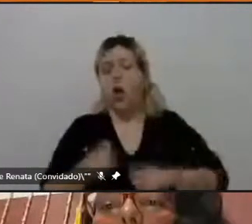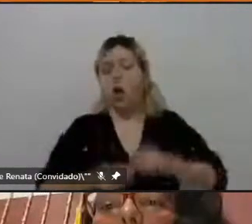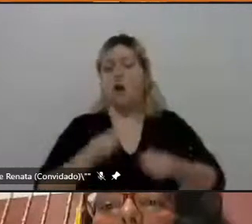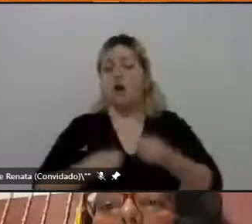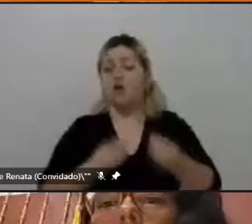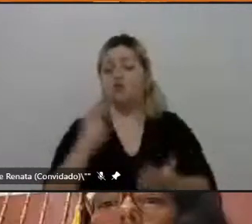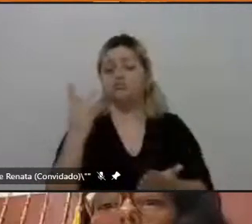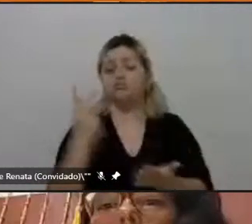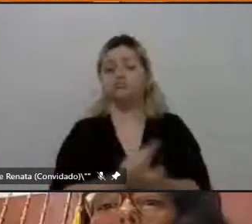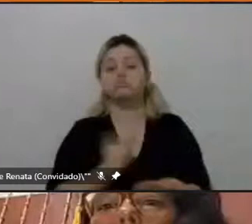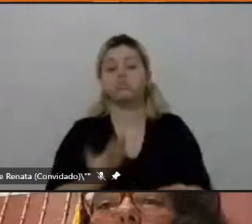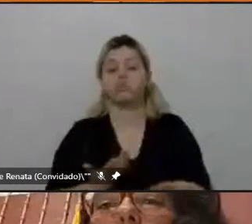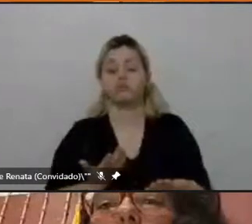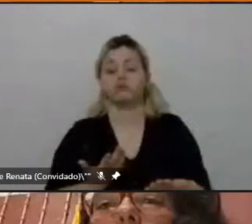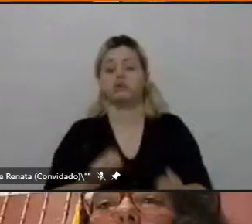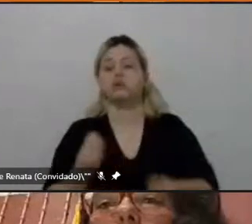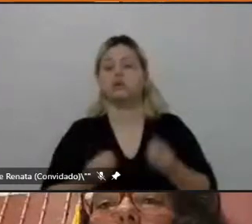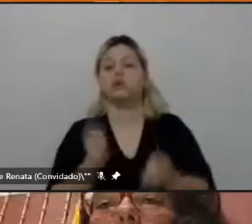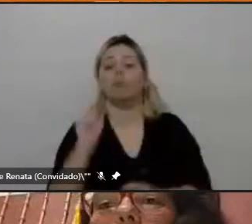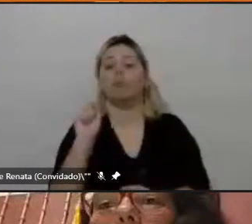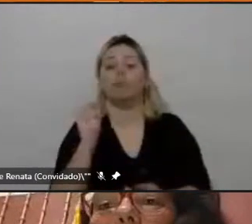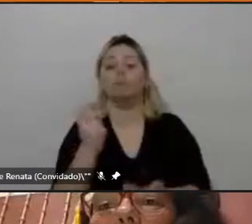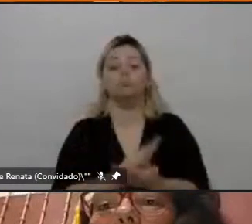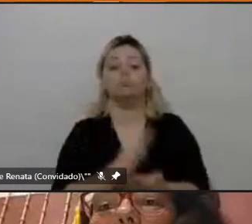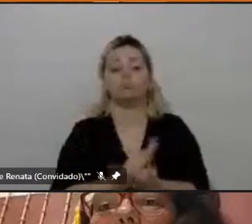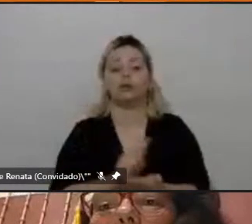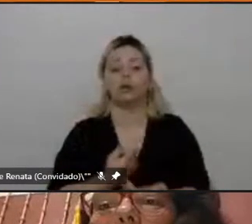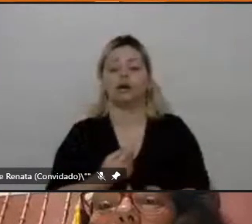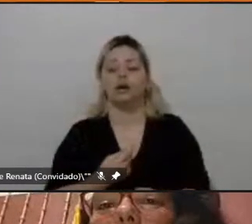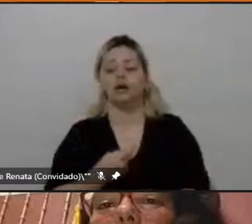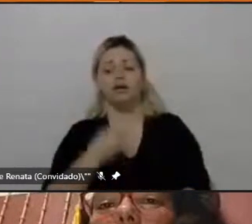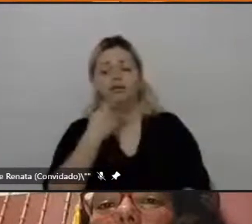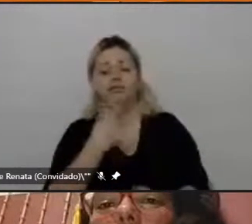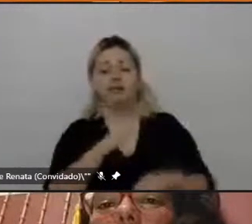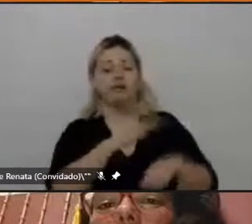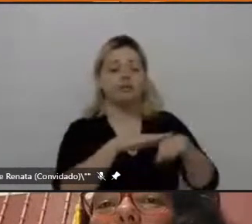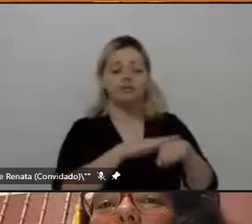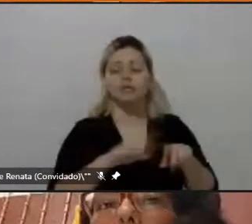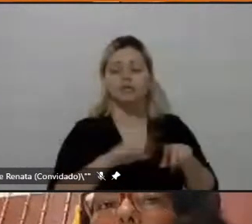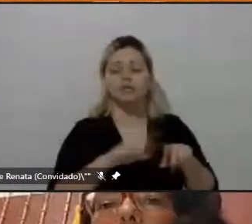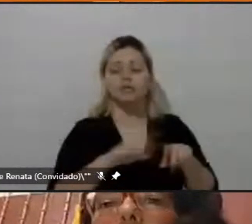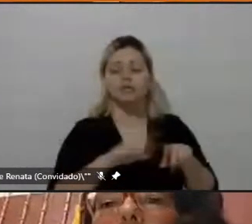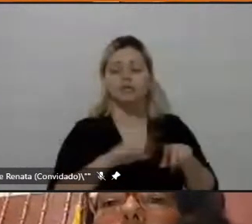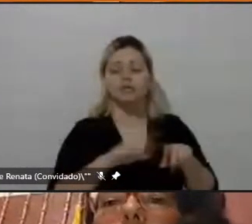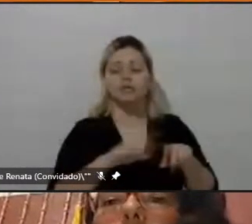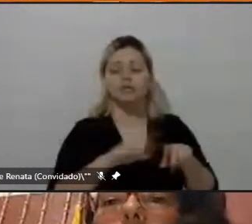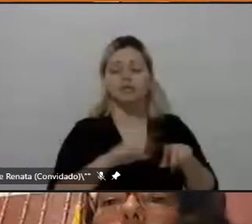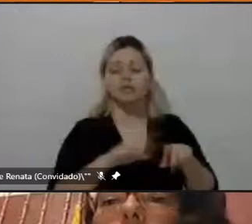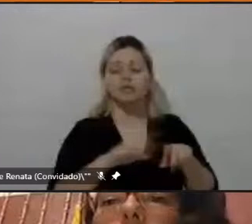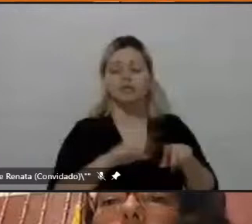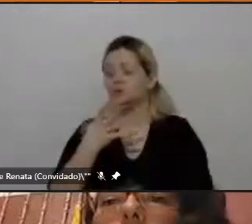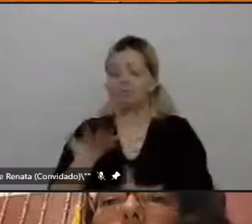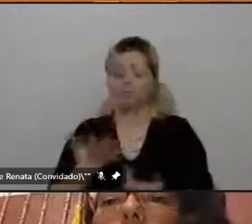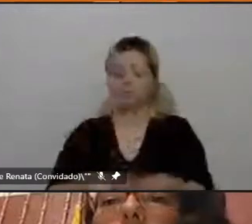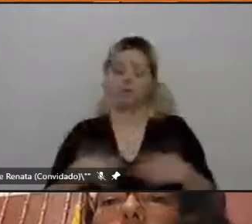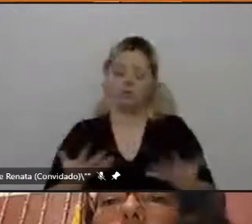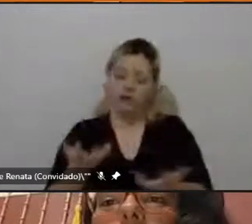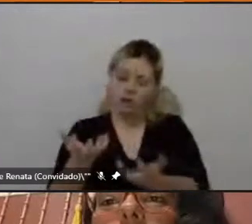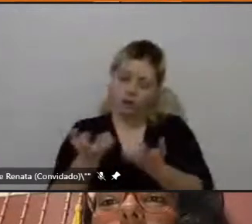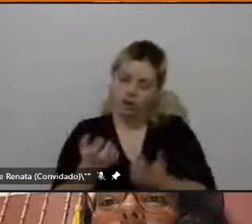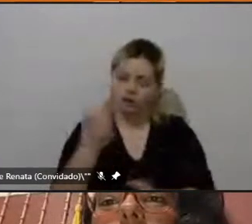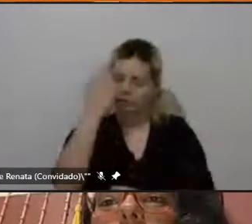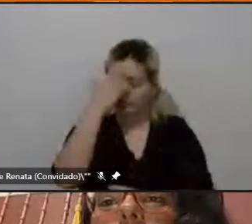gente conversa, mas não tem, né, esses conhecimentos. Então, eu queria saber de você, né, se você